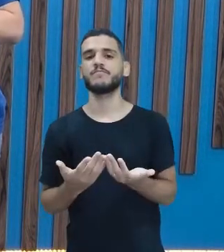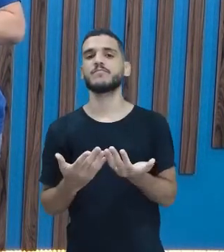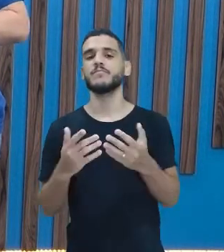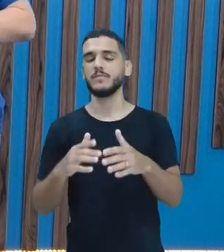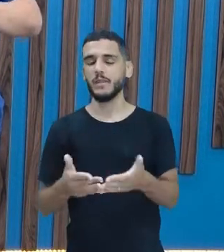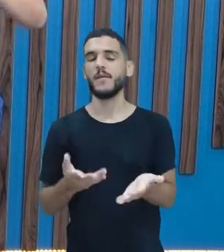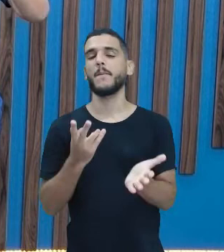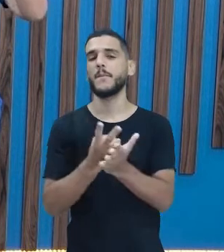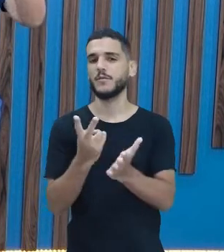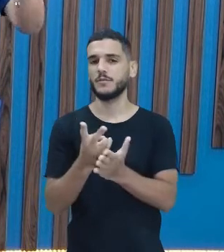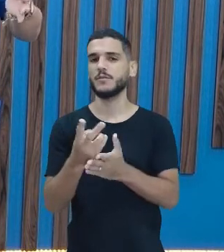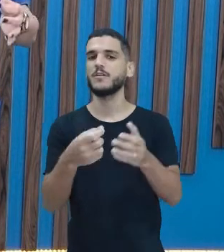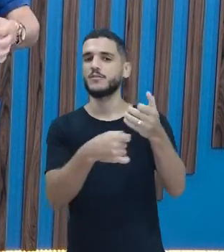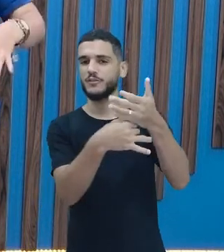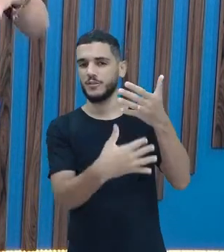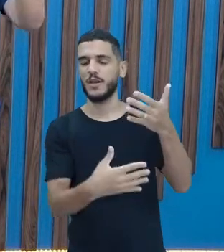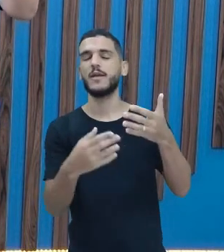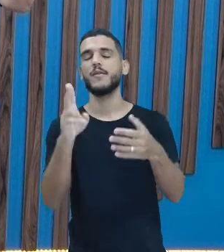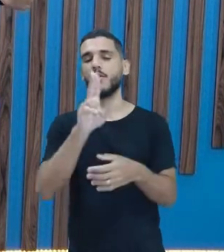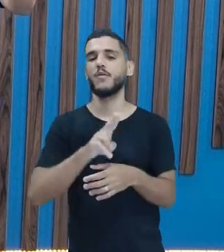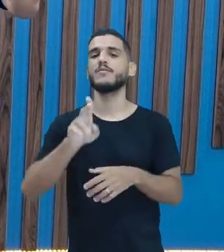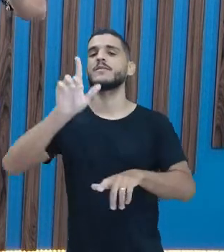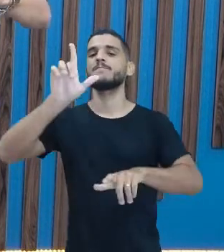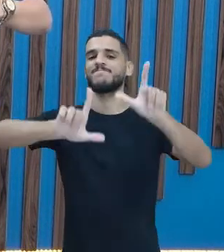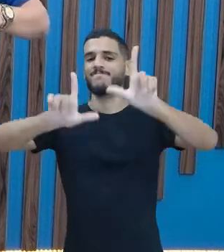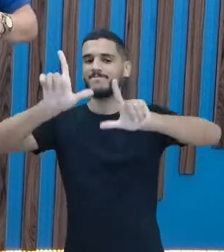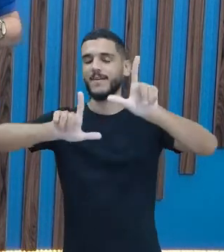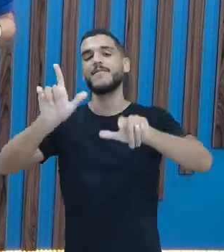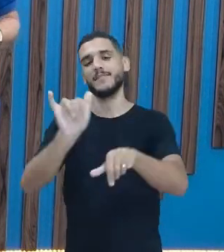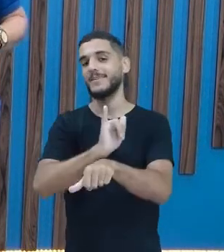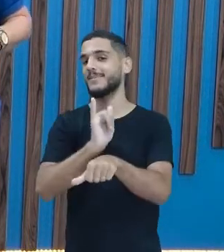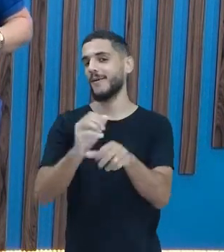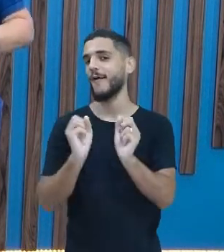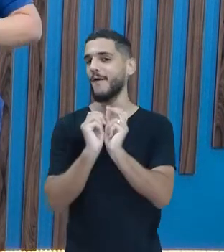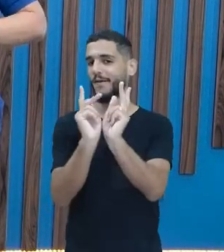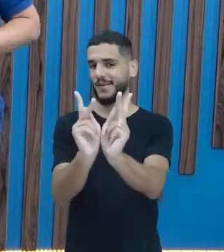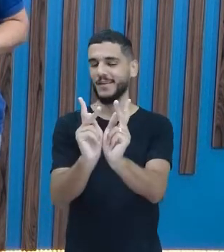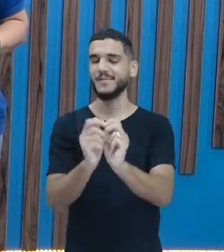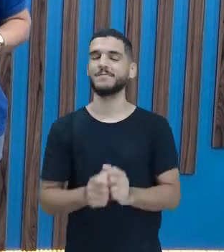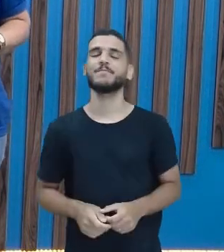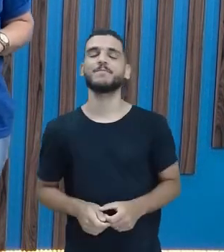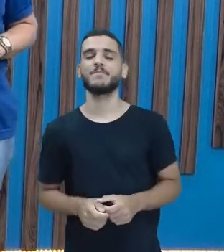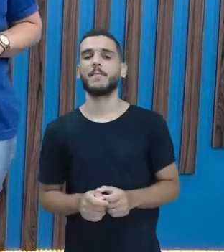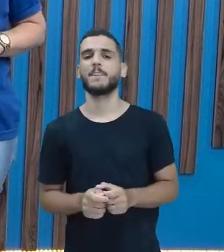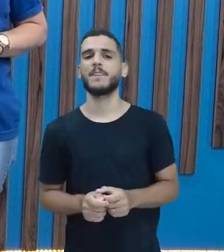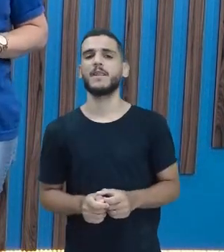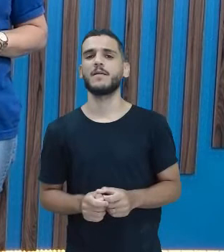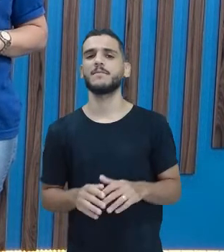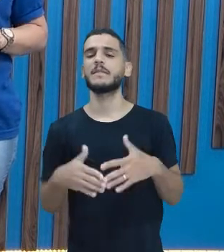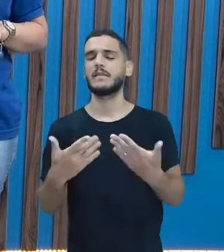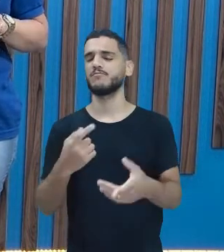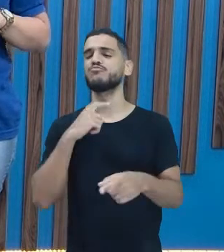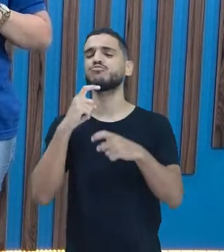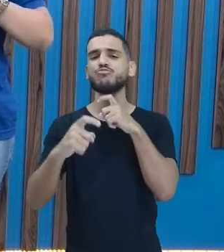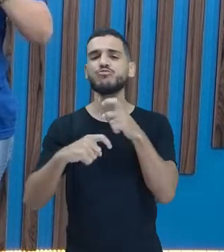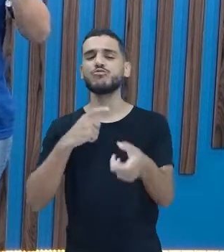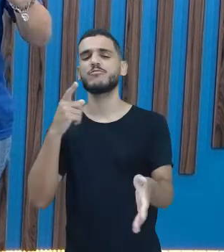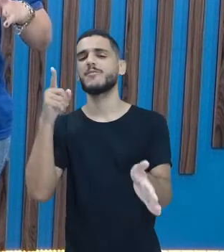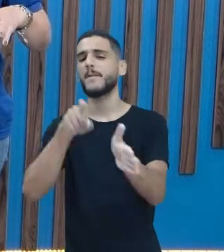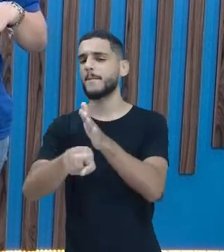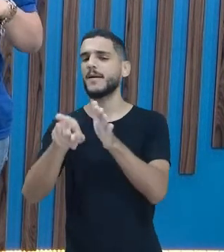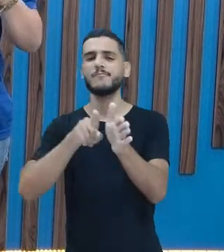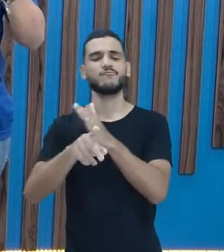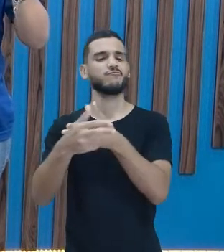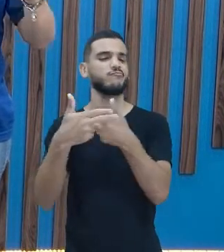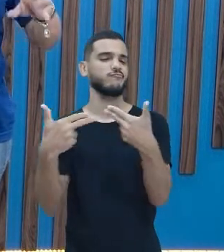lá no chat, mas liga a TV, acompanha pela TV e manda aí as dúvidas,